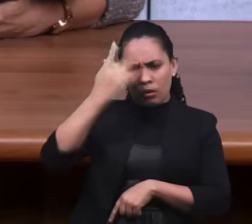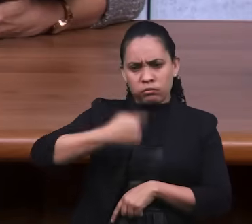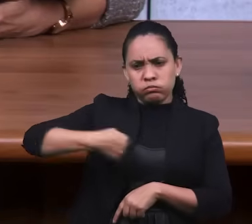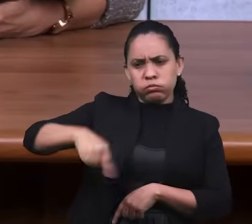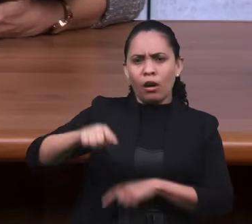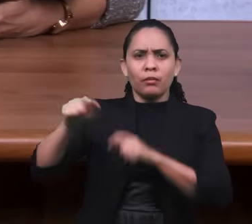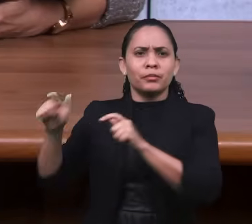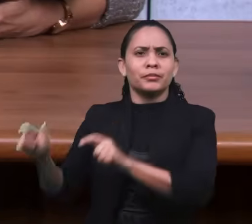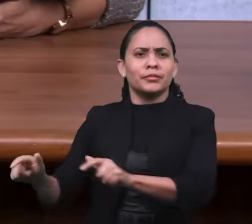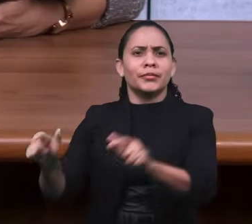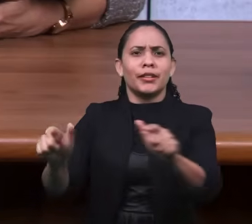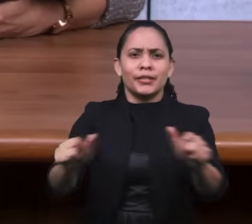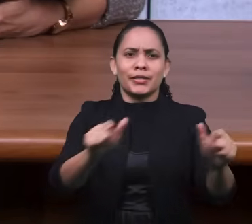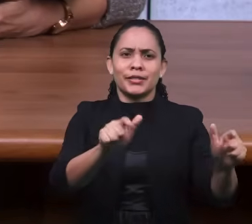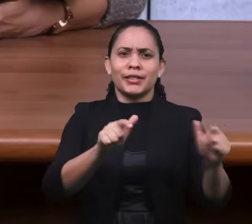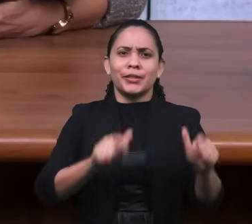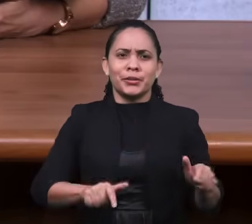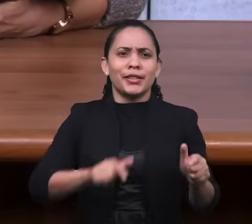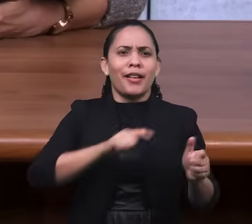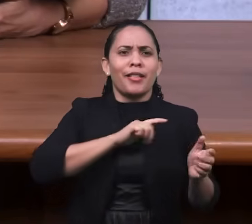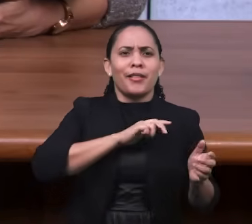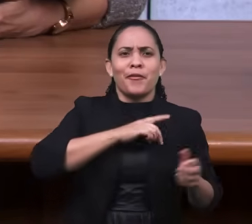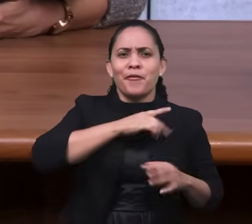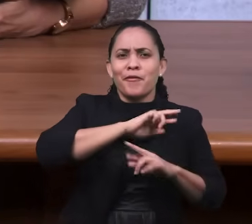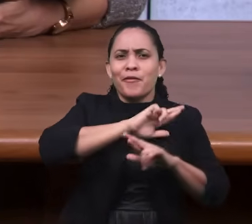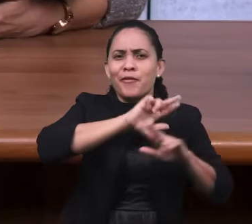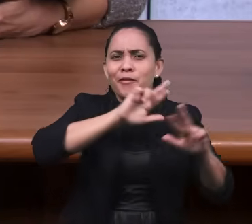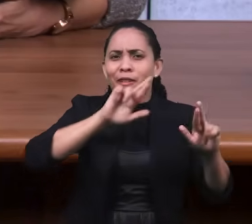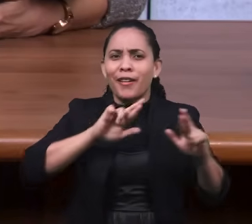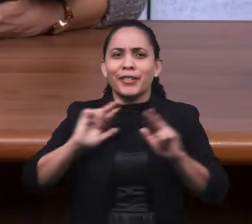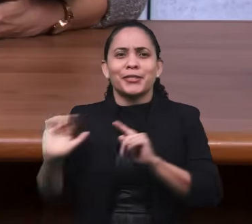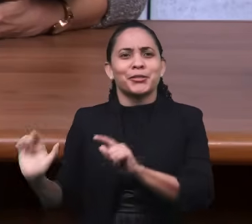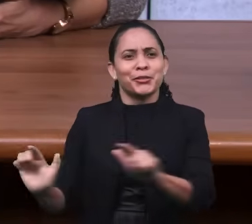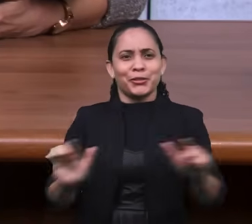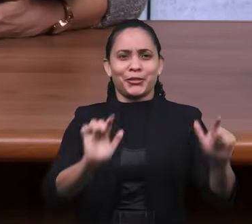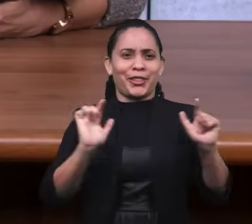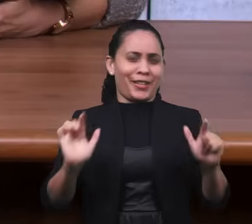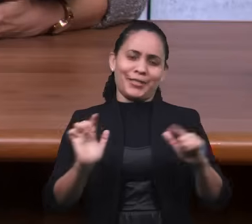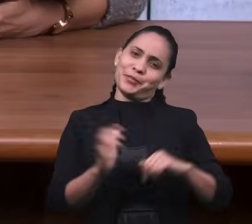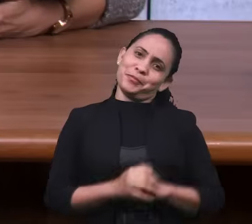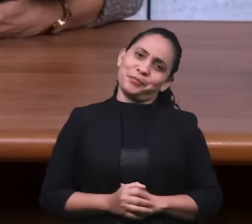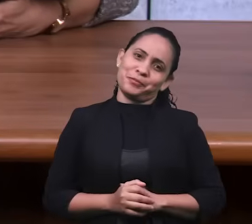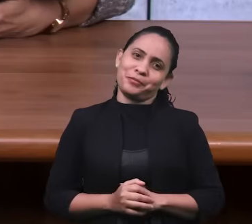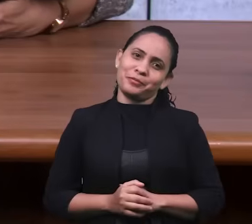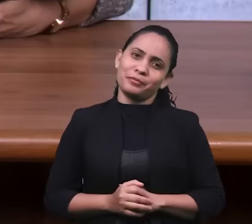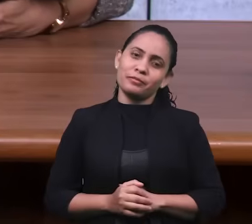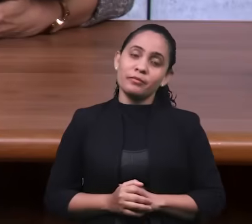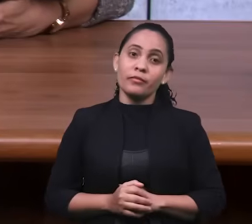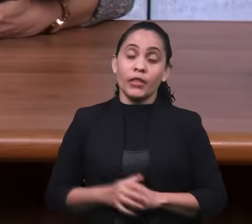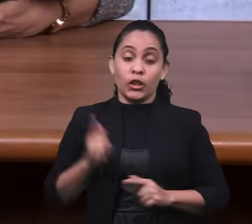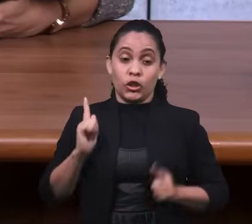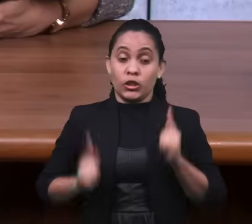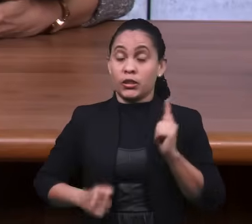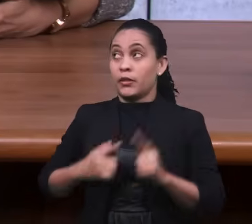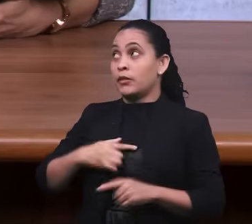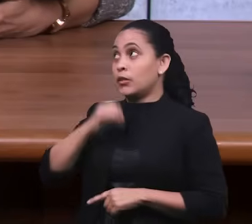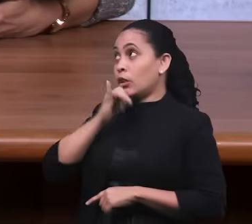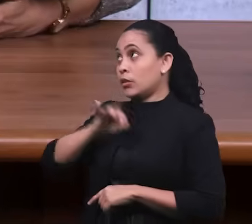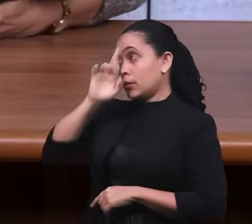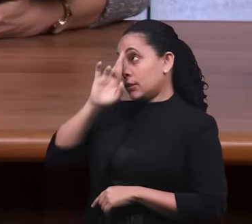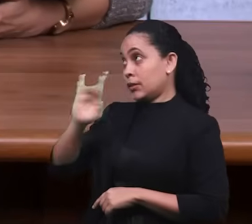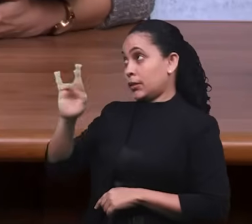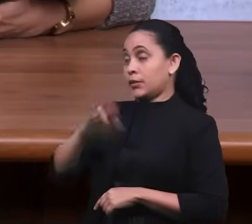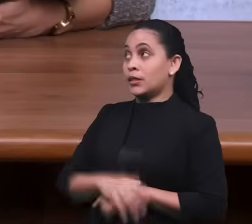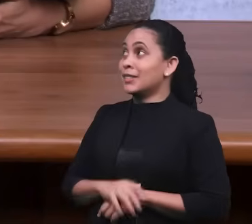e a Zebulon e a Naftali e saíram-lhe ao encontro. E disse Gideão a Deus: se hás